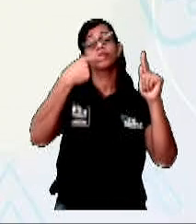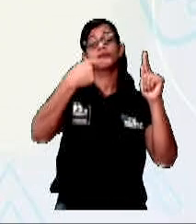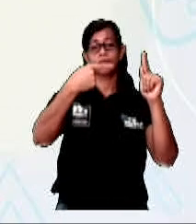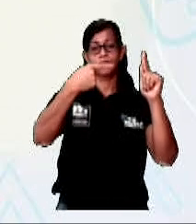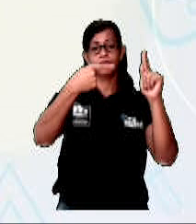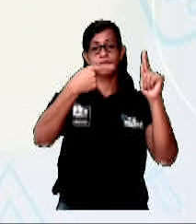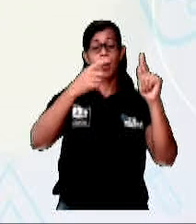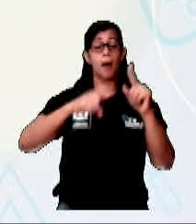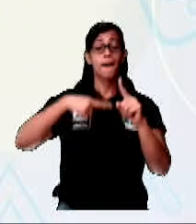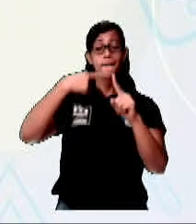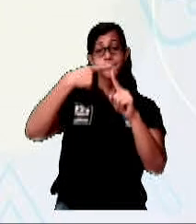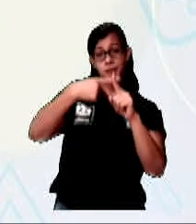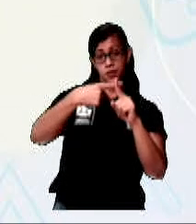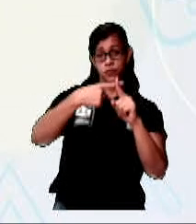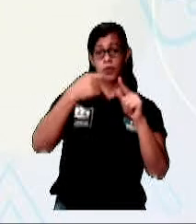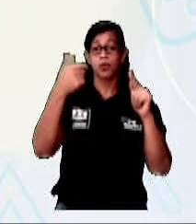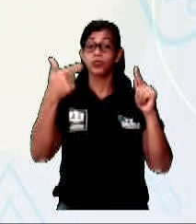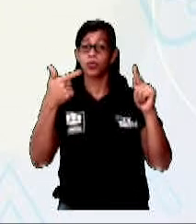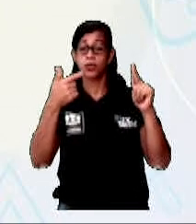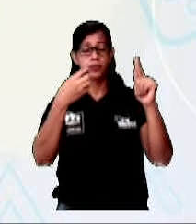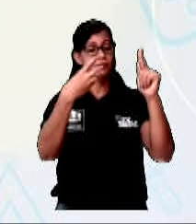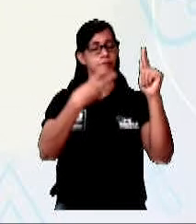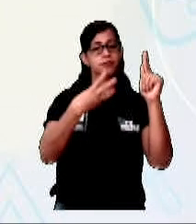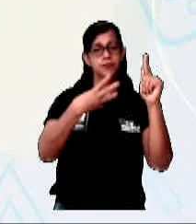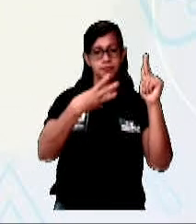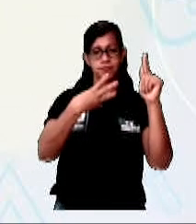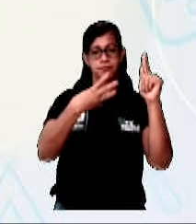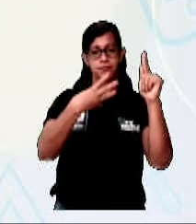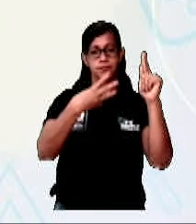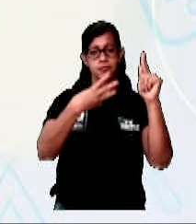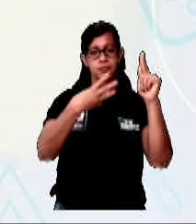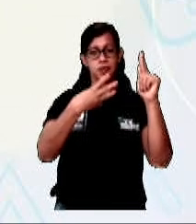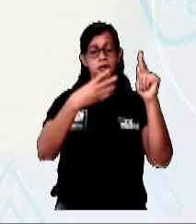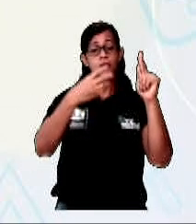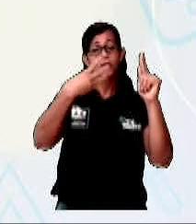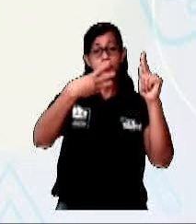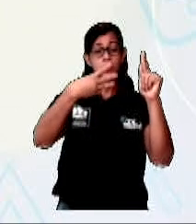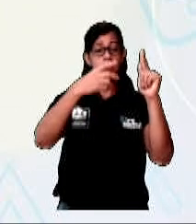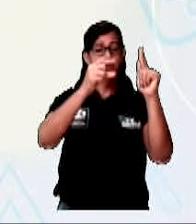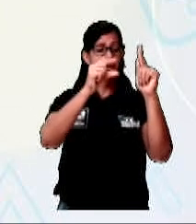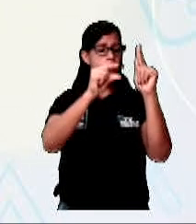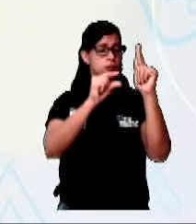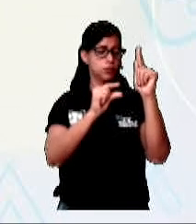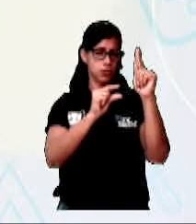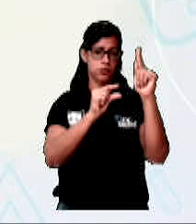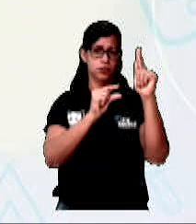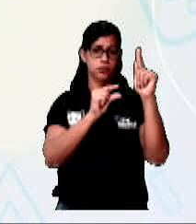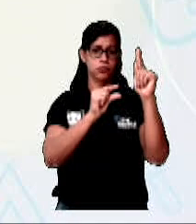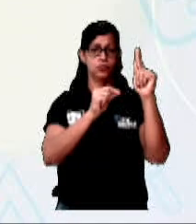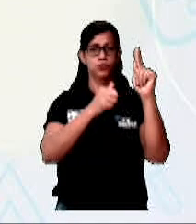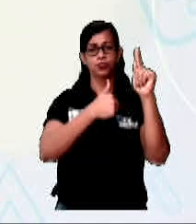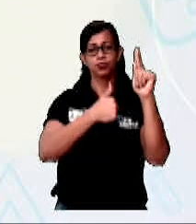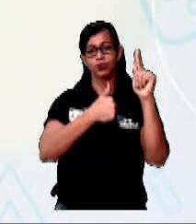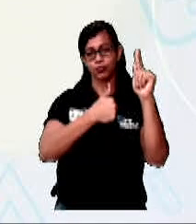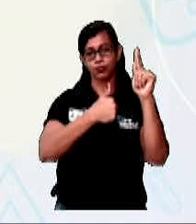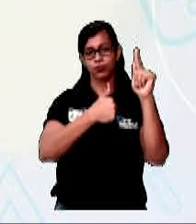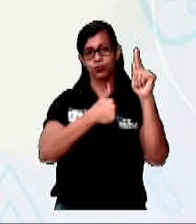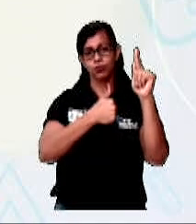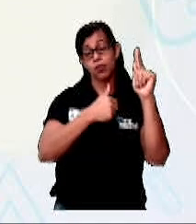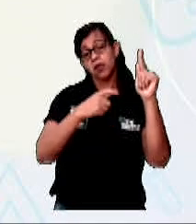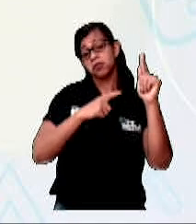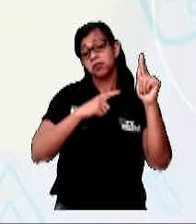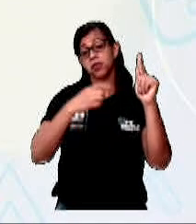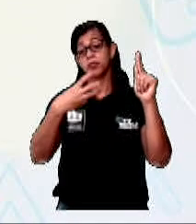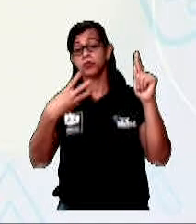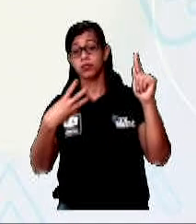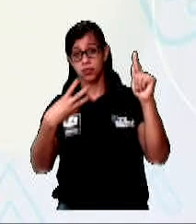3. E aí, a gente vai ter que do 3 baixou 1 grau. Para baixar 1, se a gente tem 3,